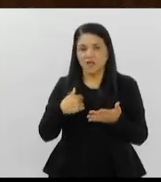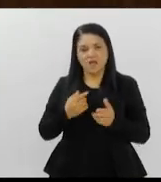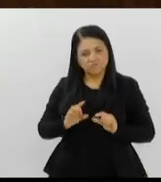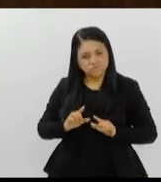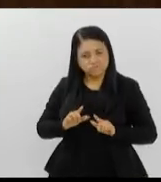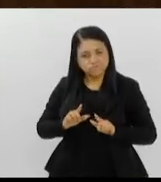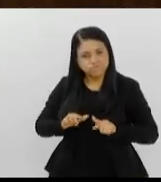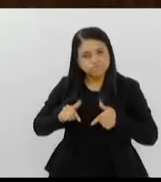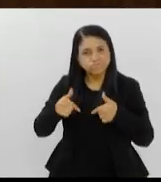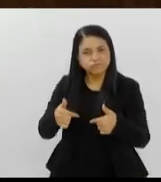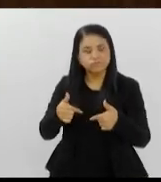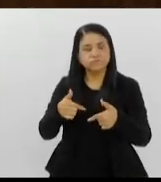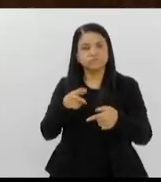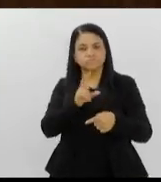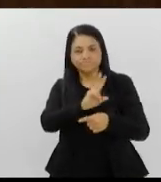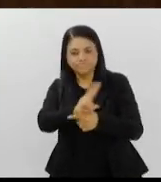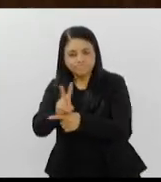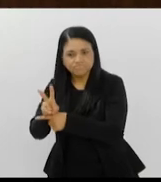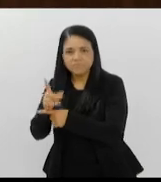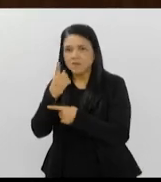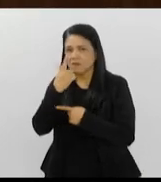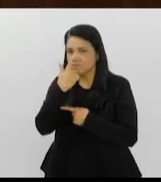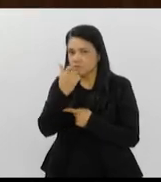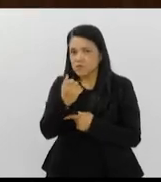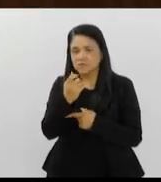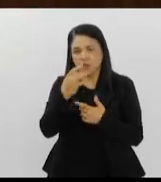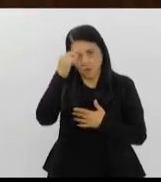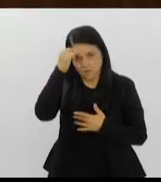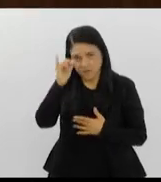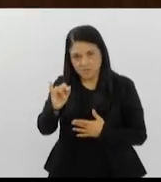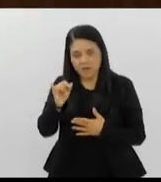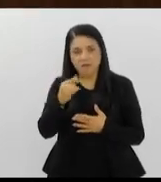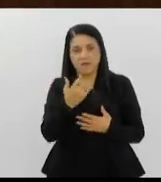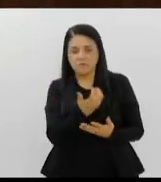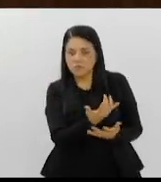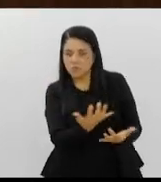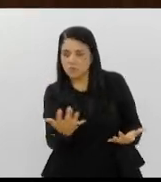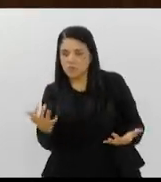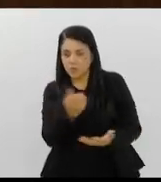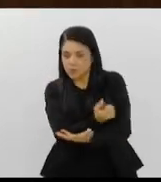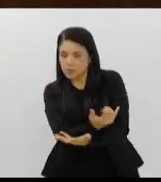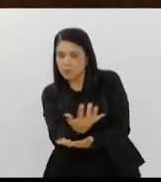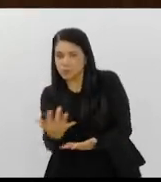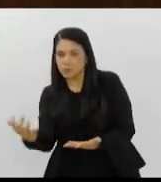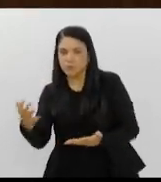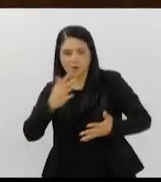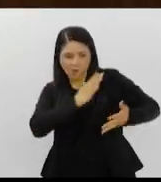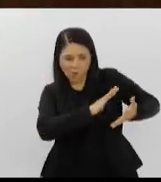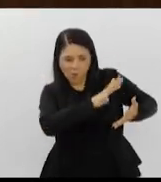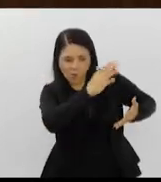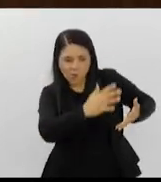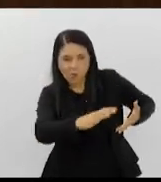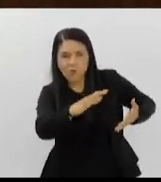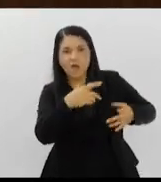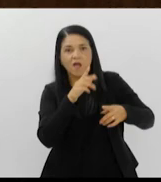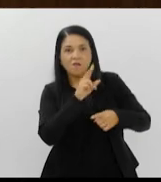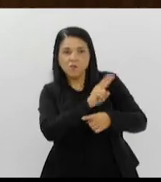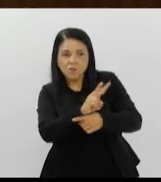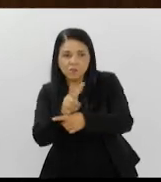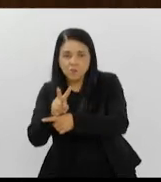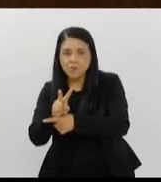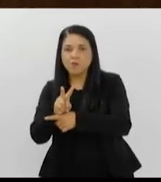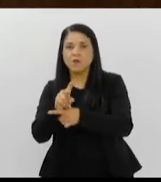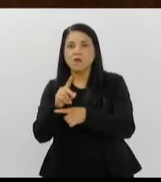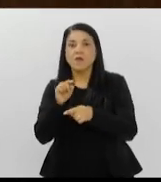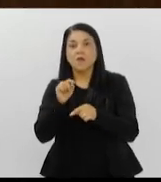poluição, preservar as dunas, as restingas, os costões rochosos, não prejudica, ao contrário,